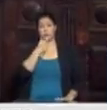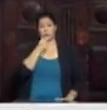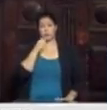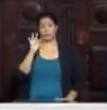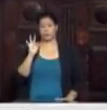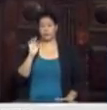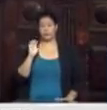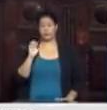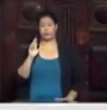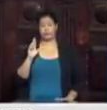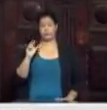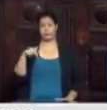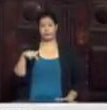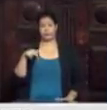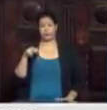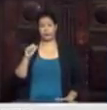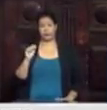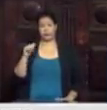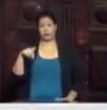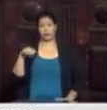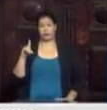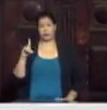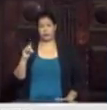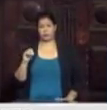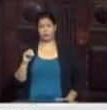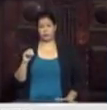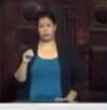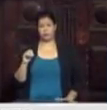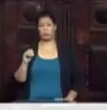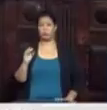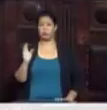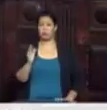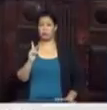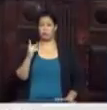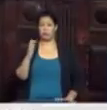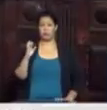que se transformou num liberal. E aí,